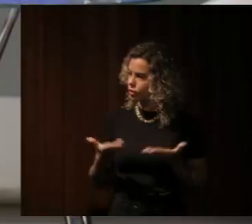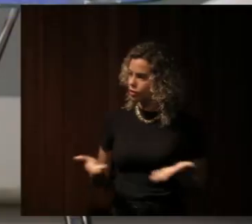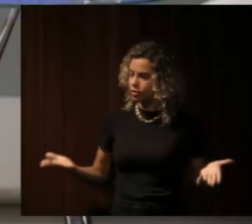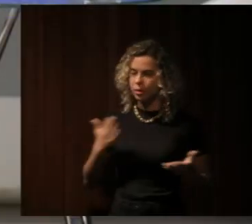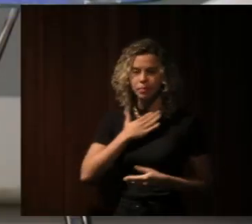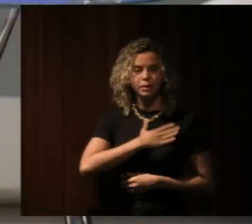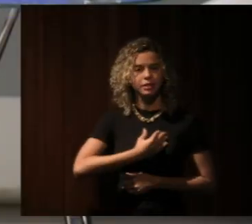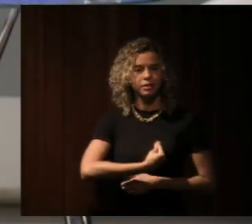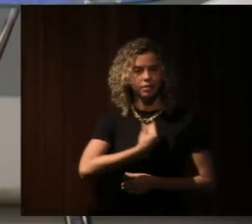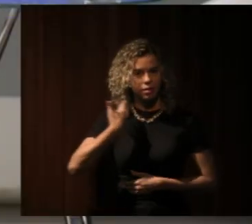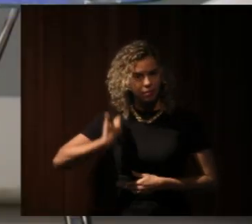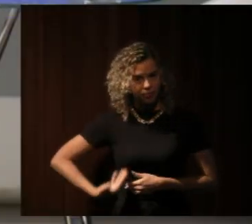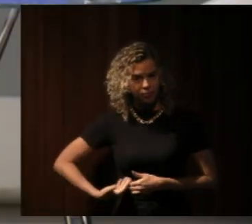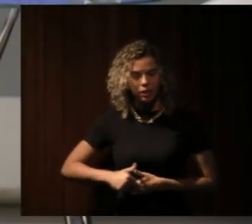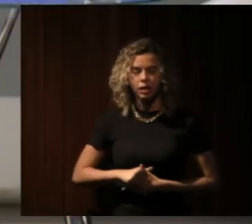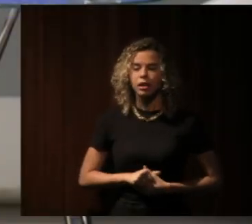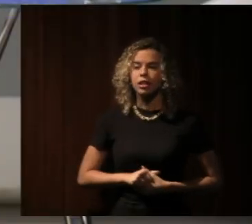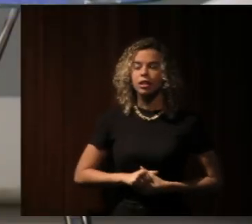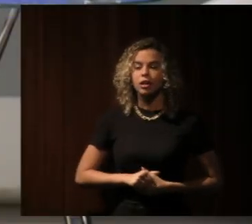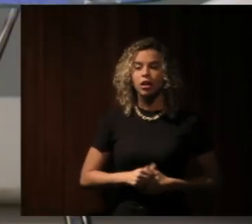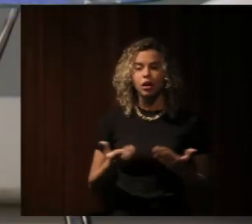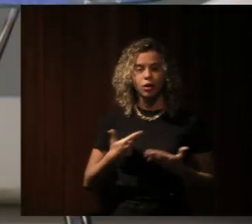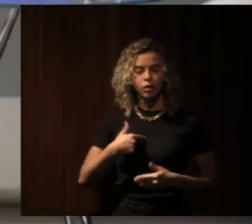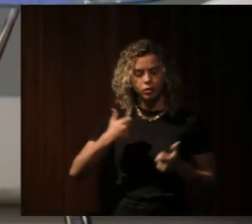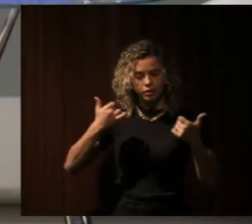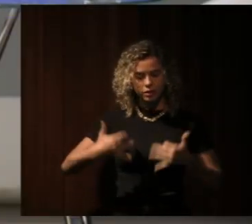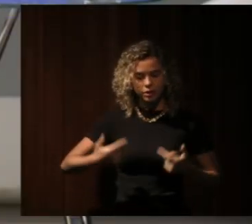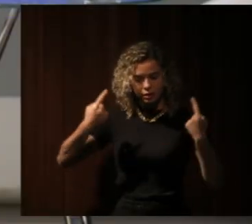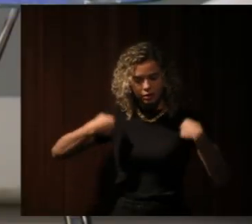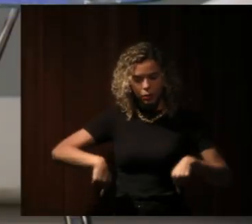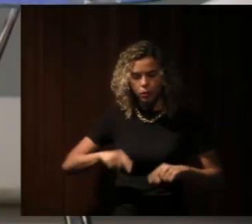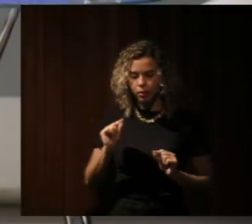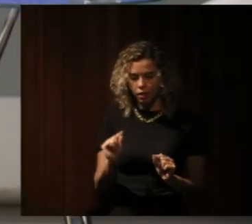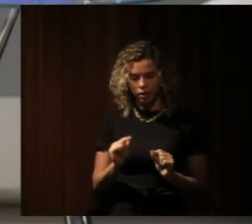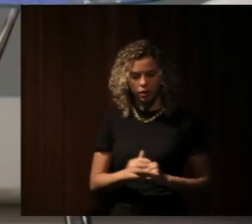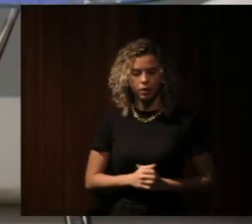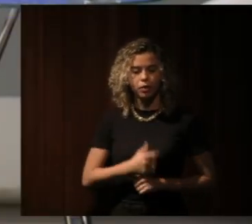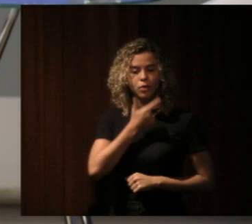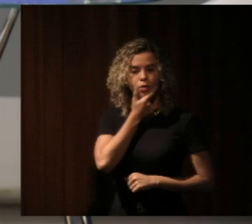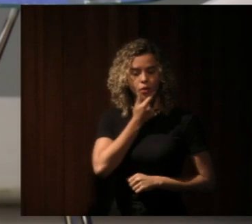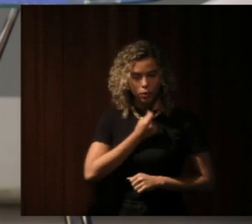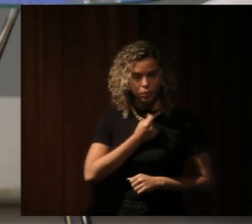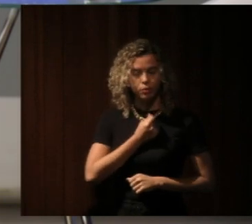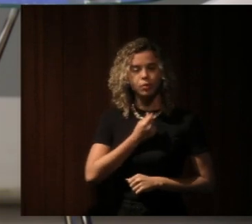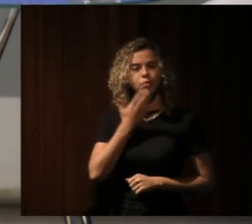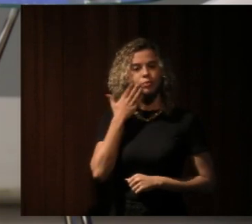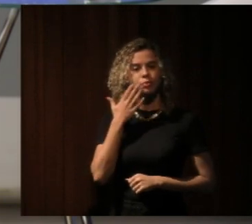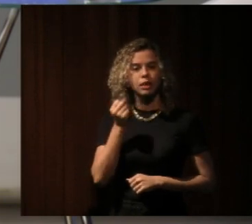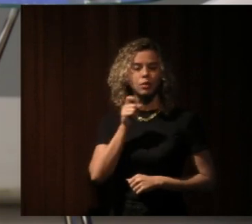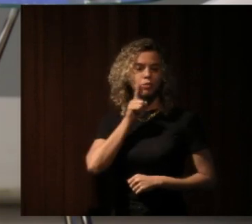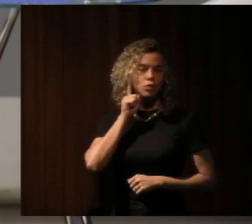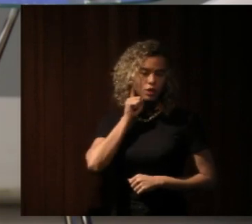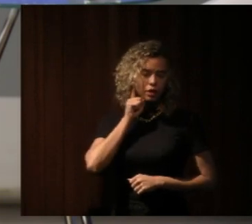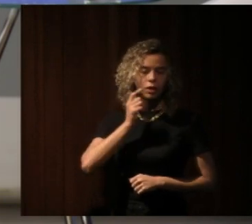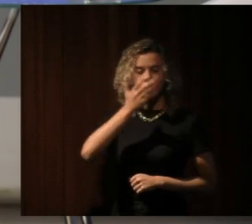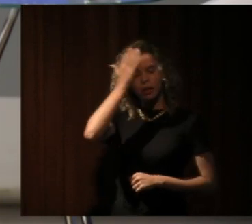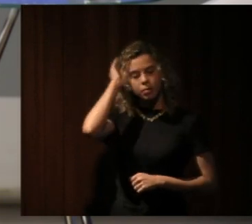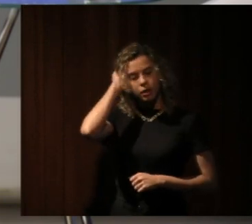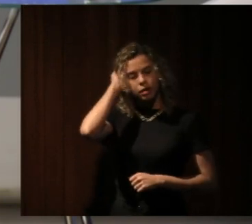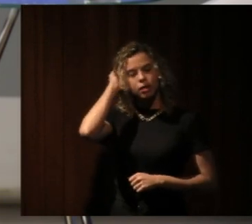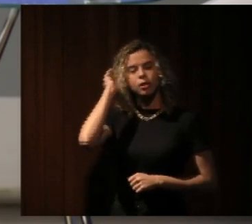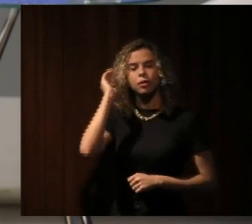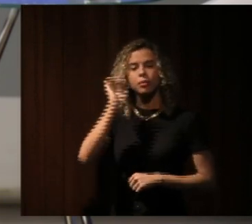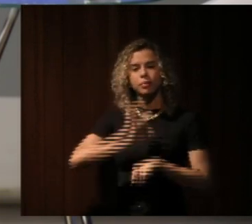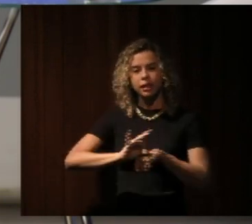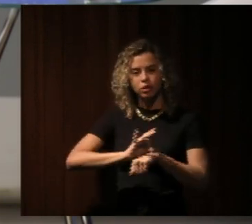prazer estar aqui eh vou fazer a minha descrição primeiro eh sou um homem de pele morena cabelo preto